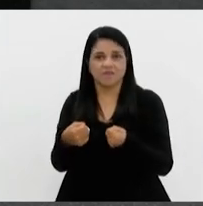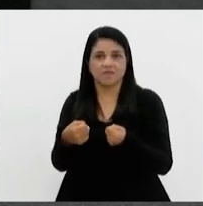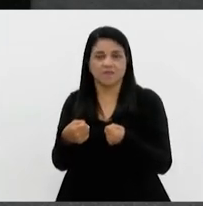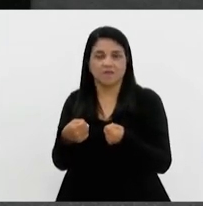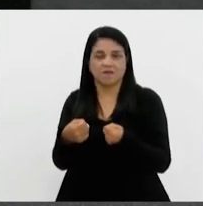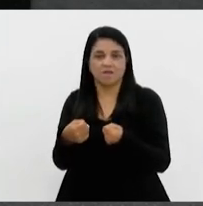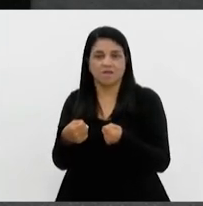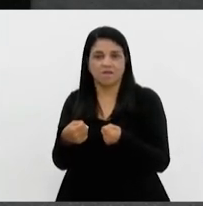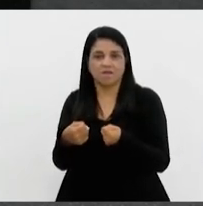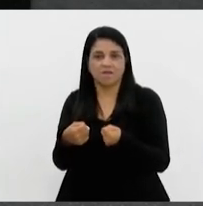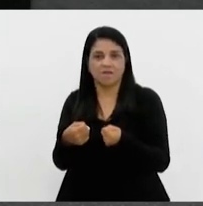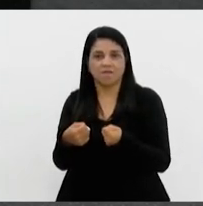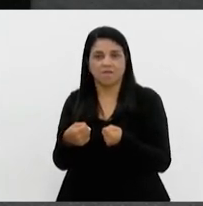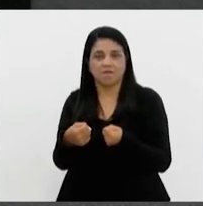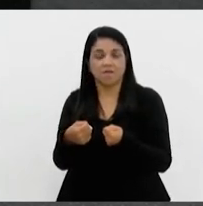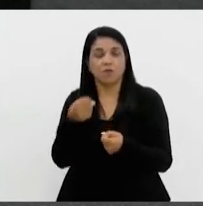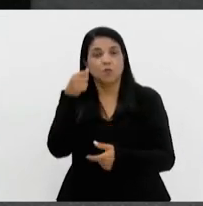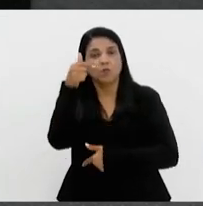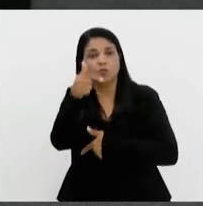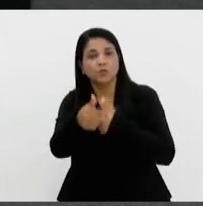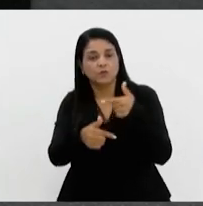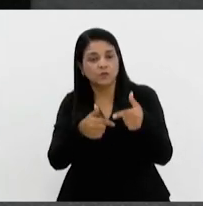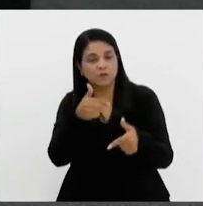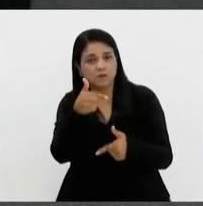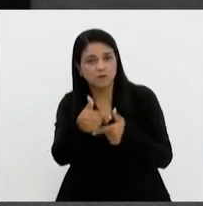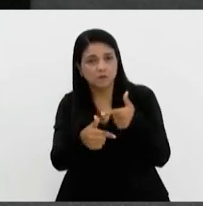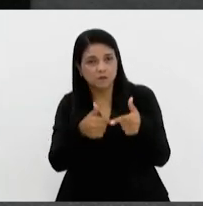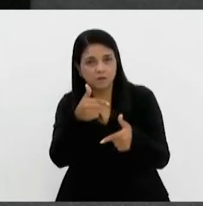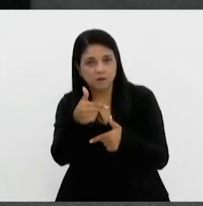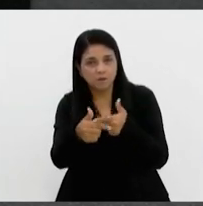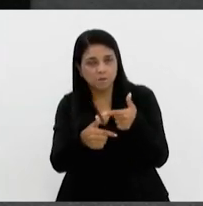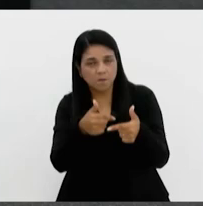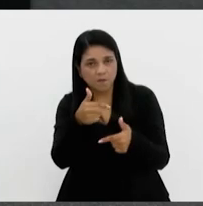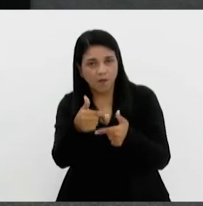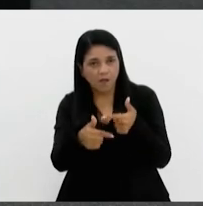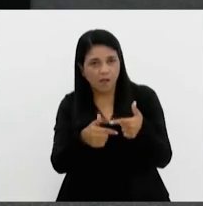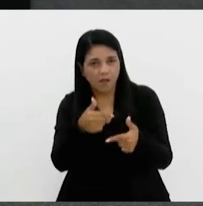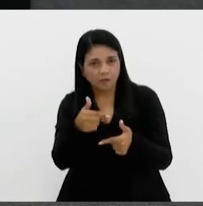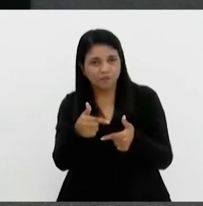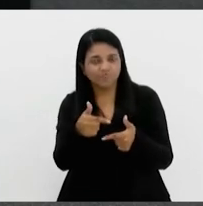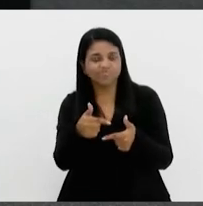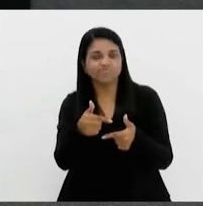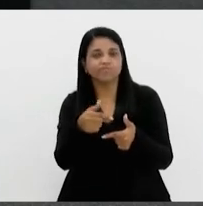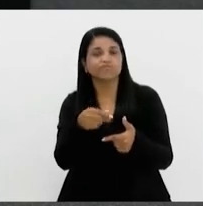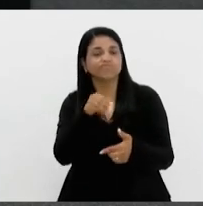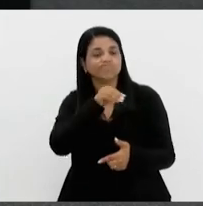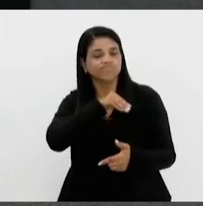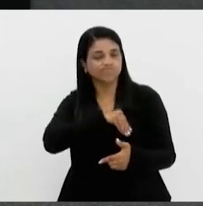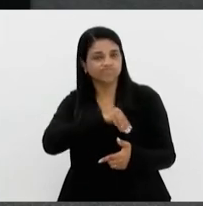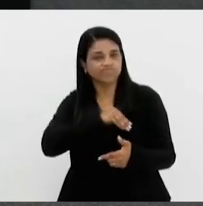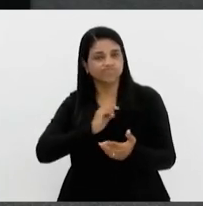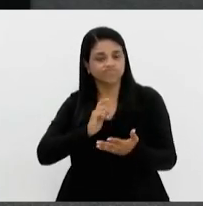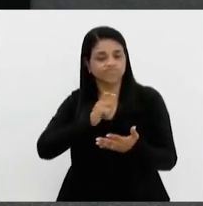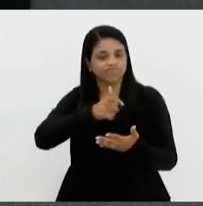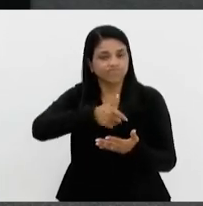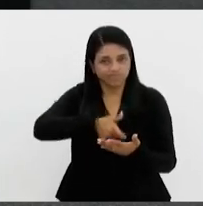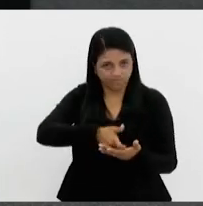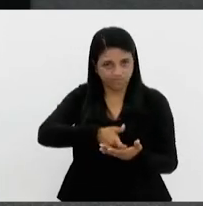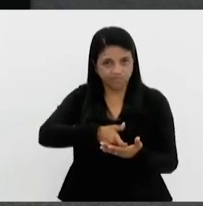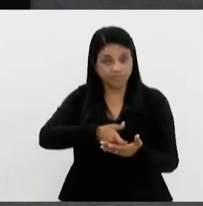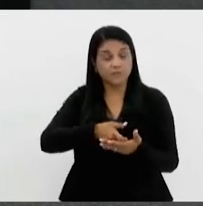em defesa do trabalho em detrimento do capital. E defender o